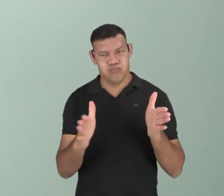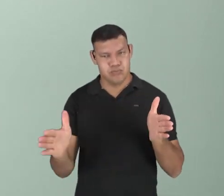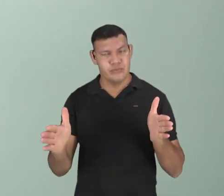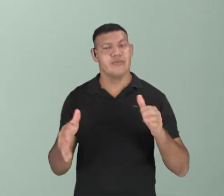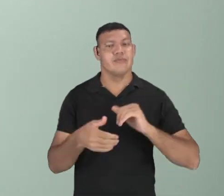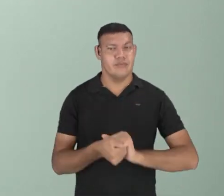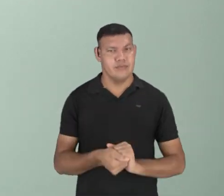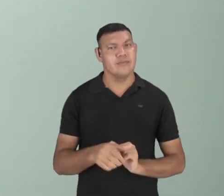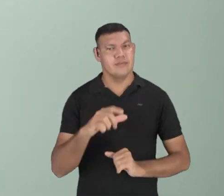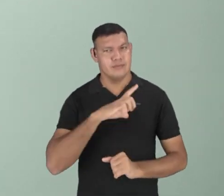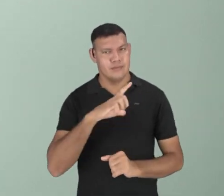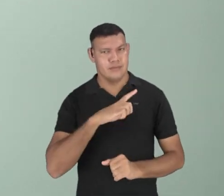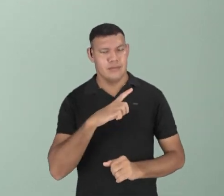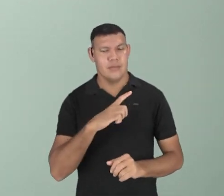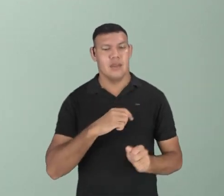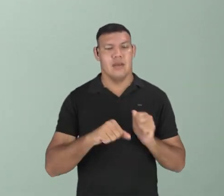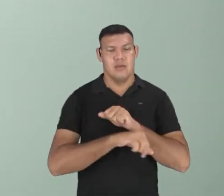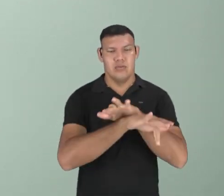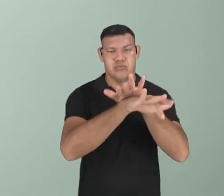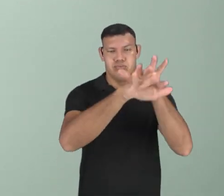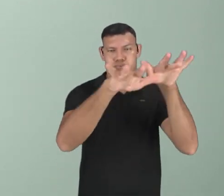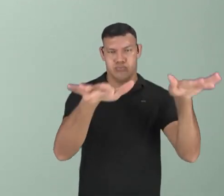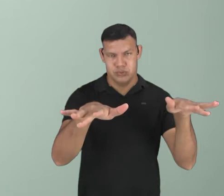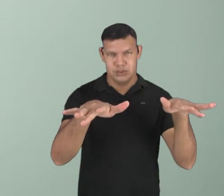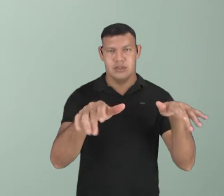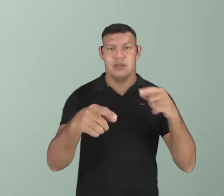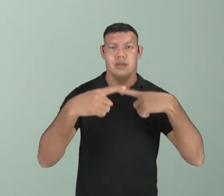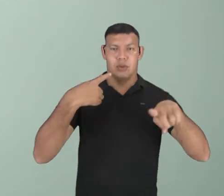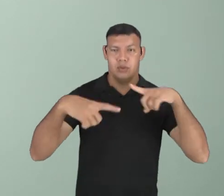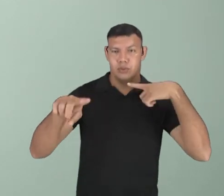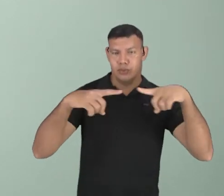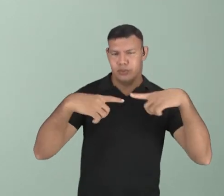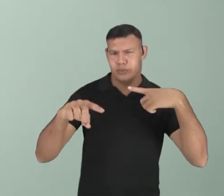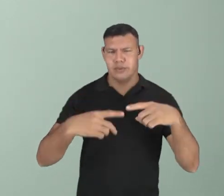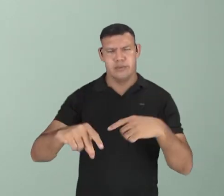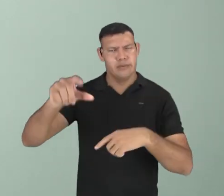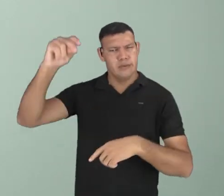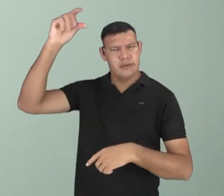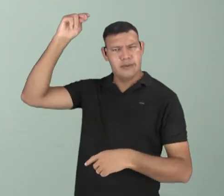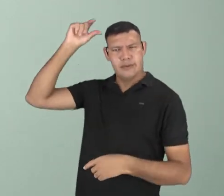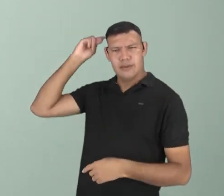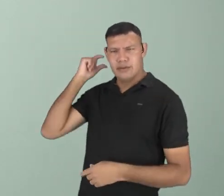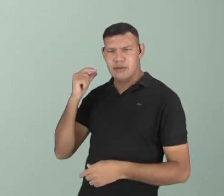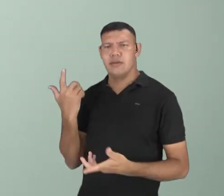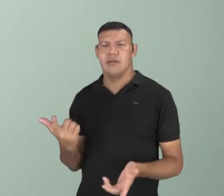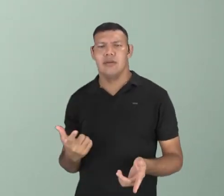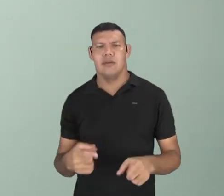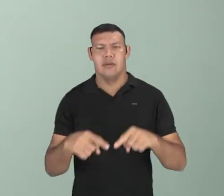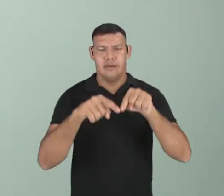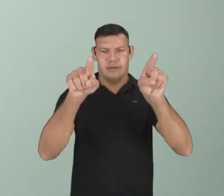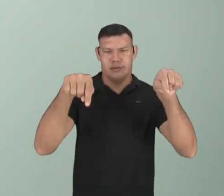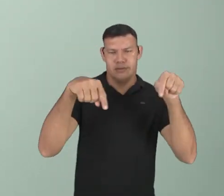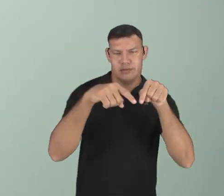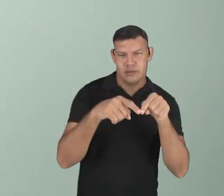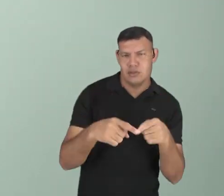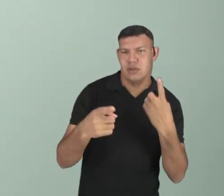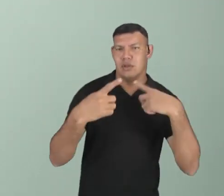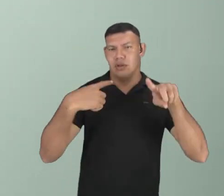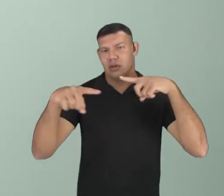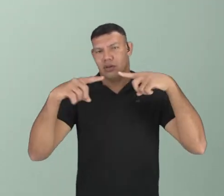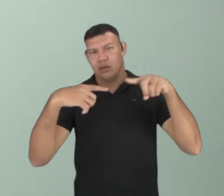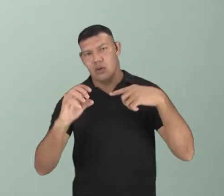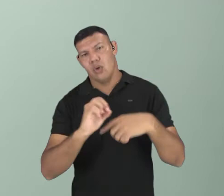tem então a popularização da música os músicos que antes a gente precisava em uma sala de concerto no show